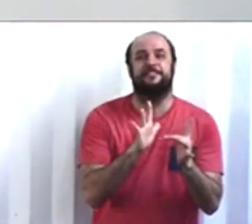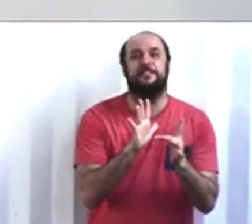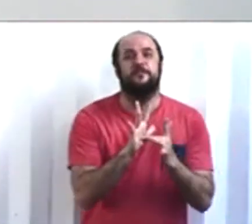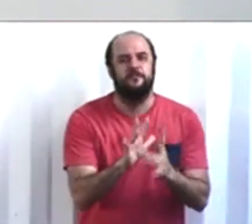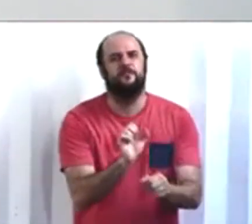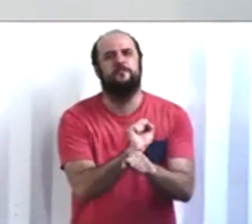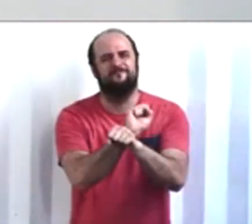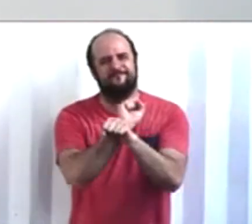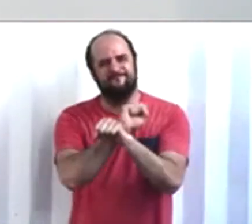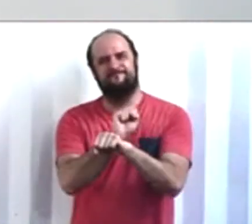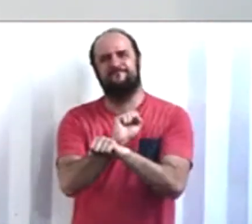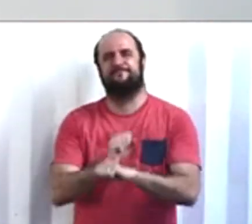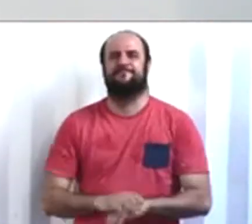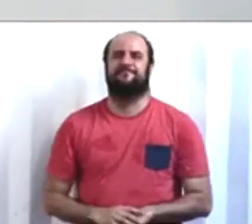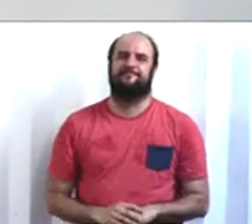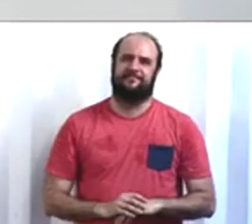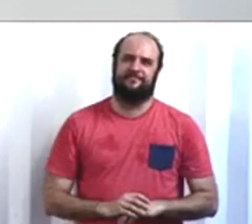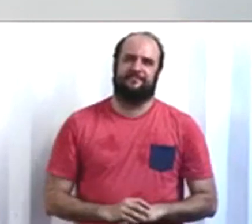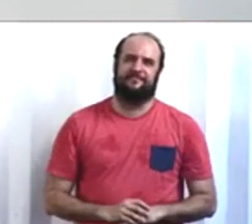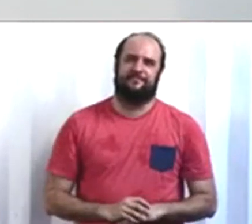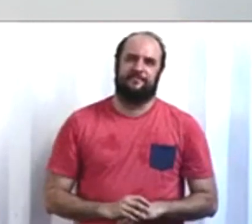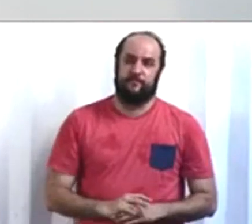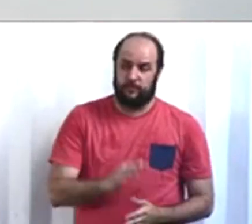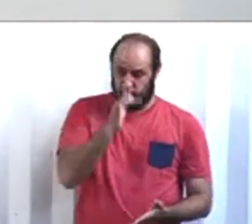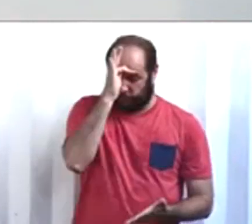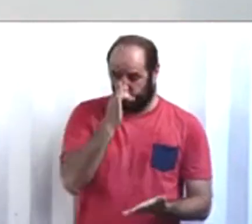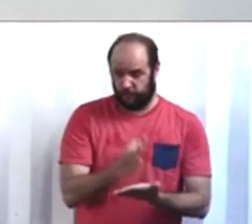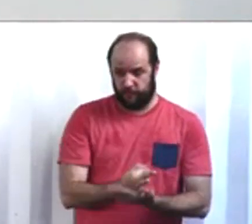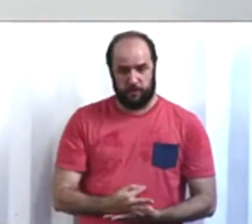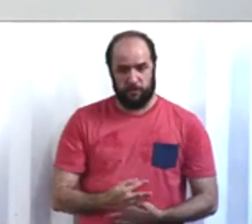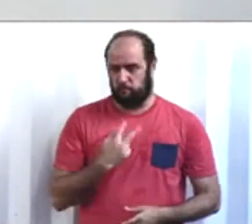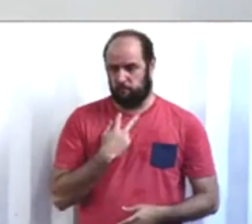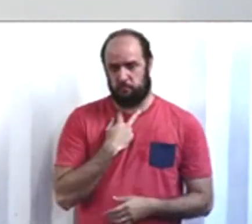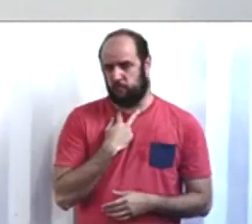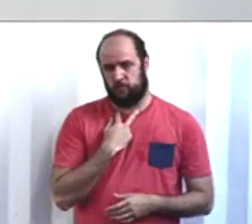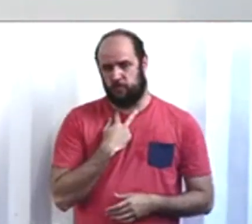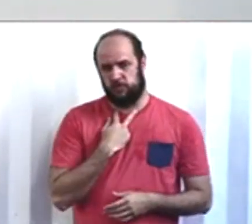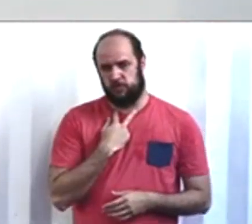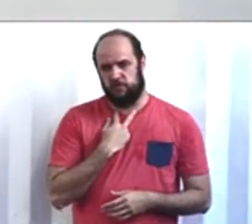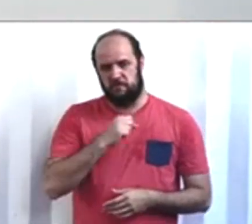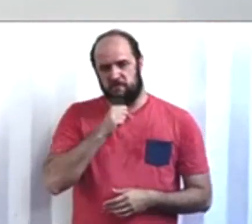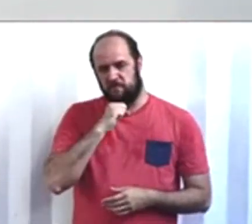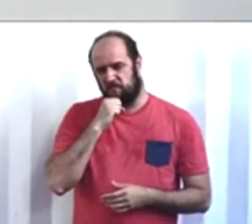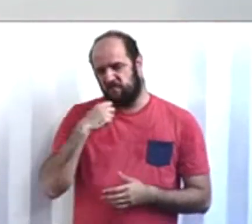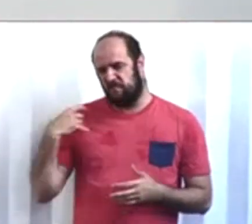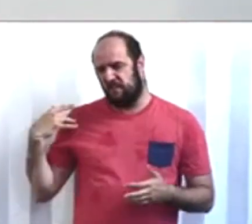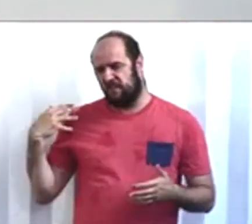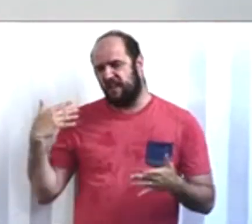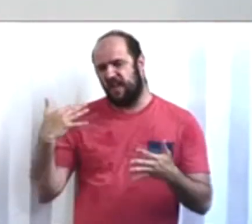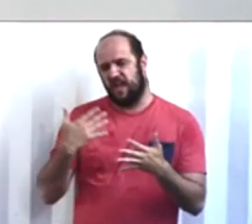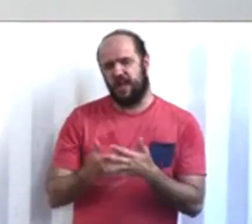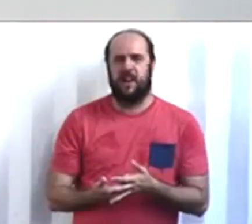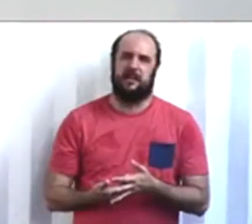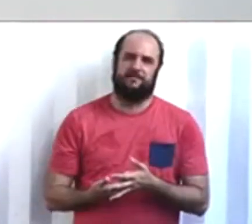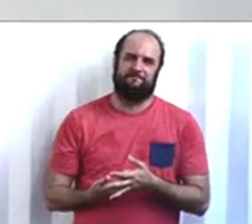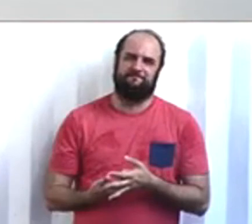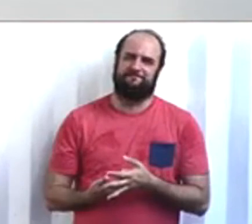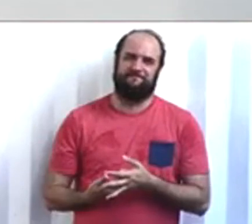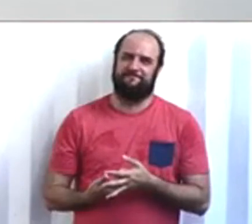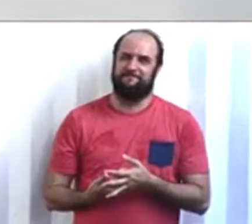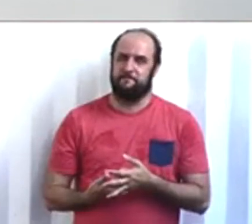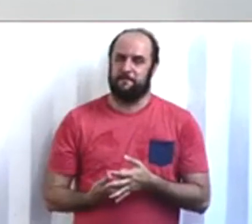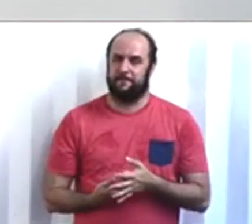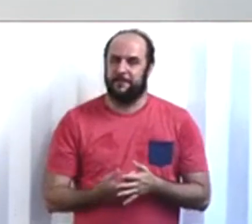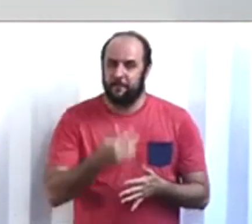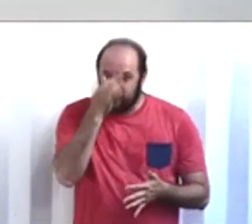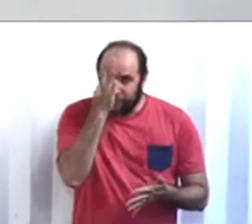a esperança. A nossa fé não pode ser uma fé envelhecida pelo tempo. Nossa fé não pode ser uma fé de